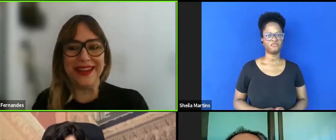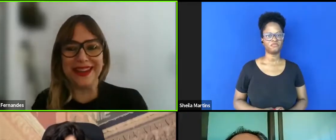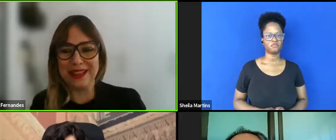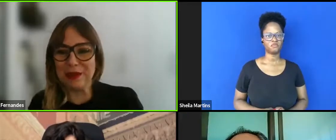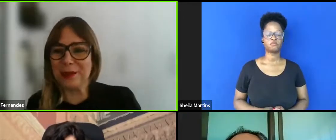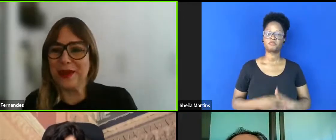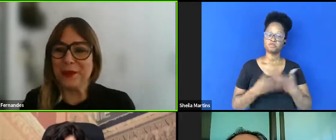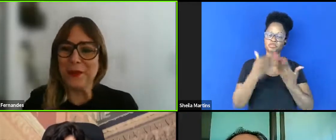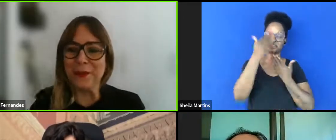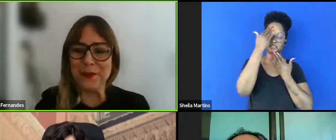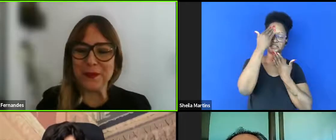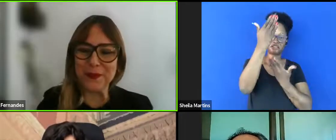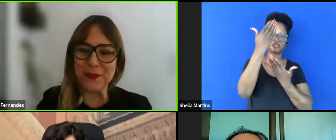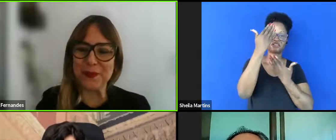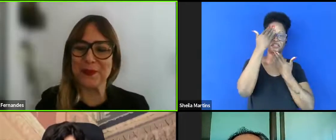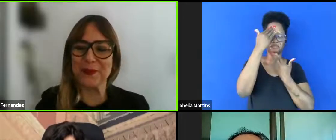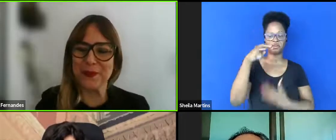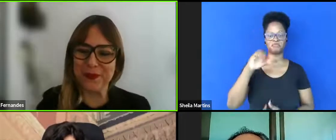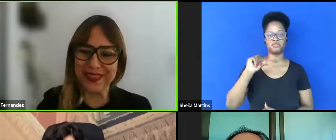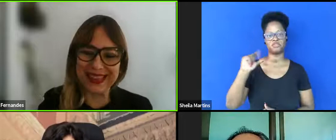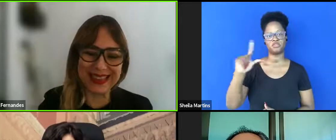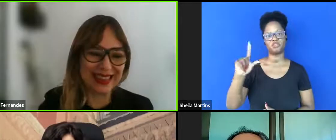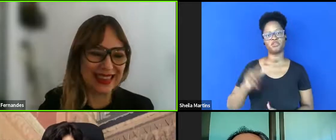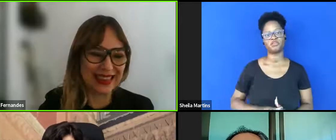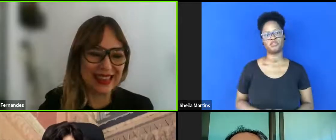Muito obrigada, Manuel.